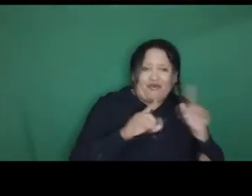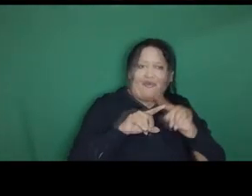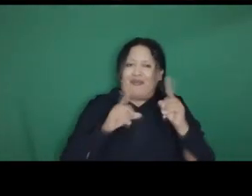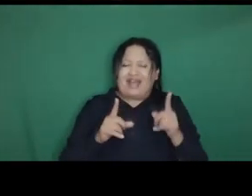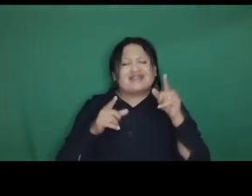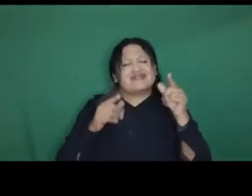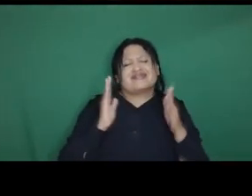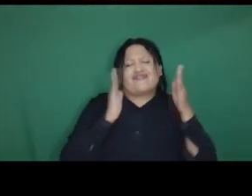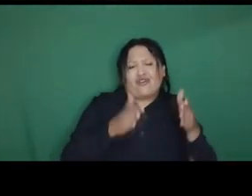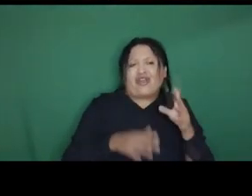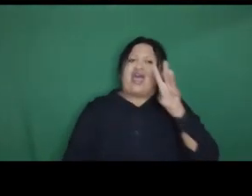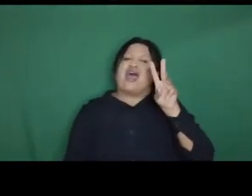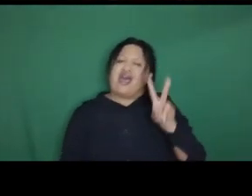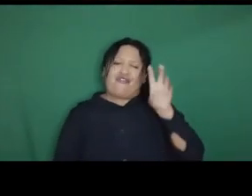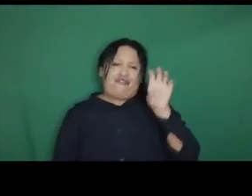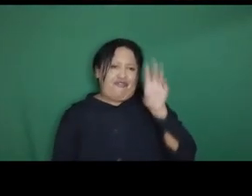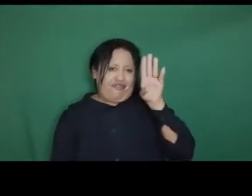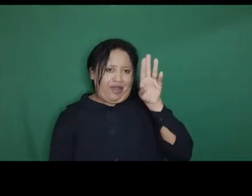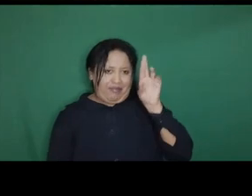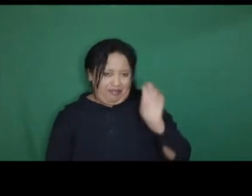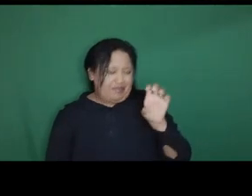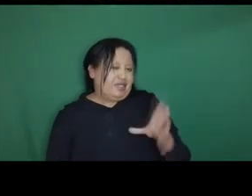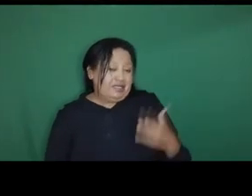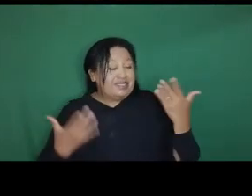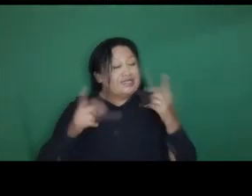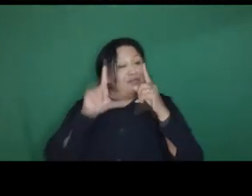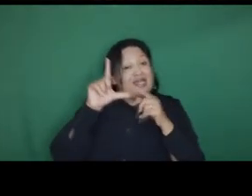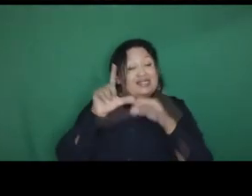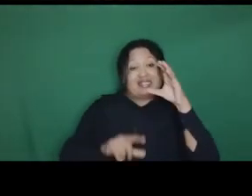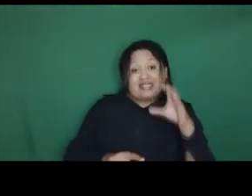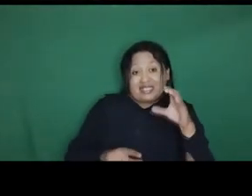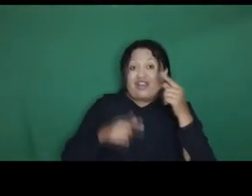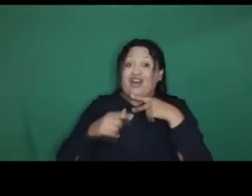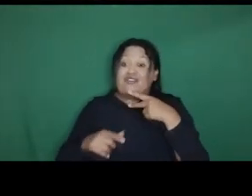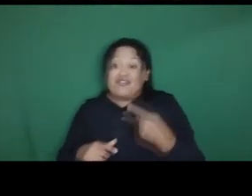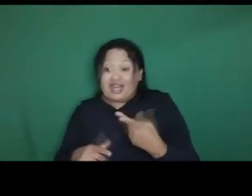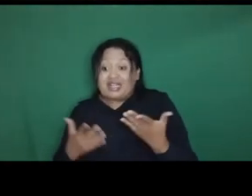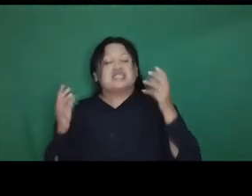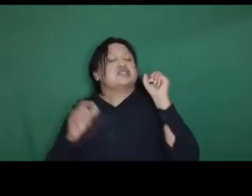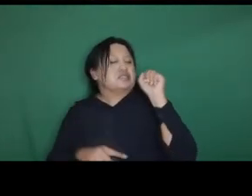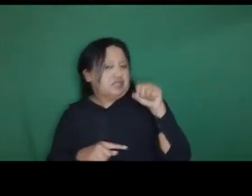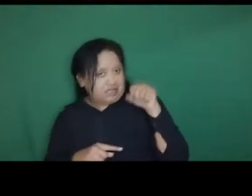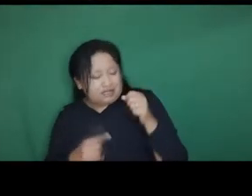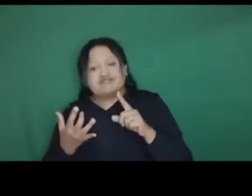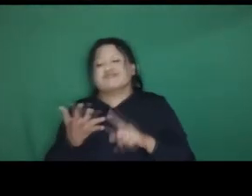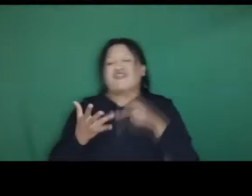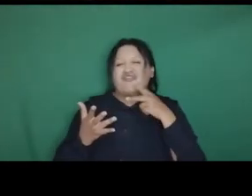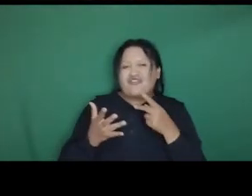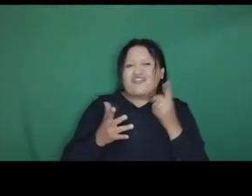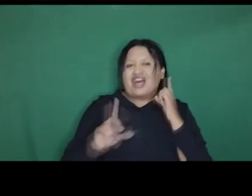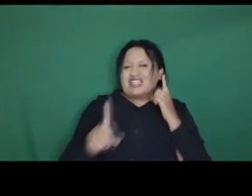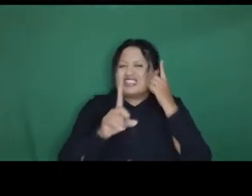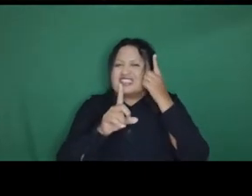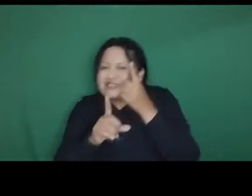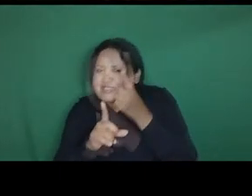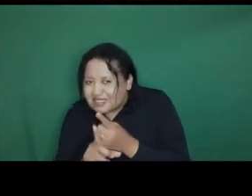ele fala de classe luta de classe fala diretamente de exploração de opressão e de alienação gente né